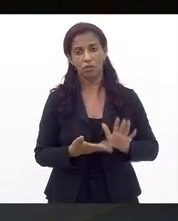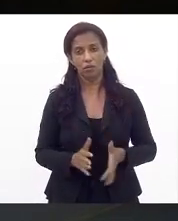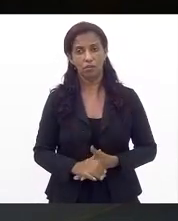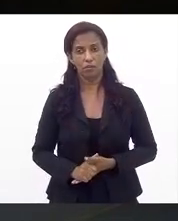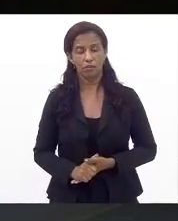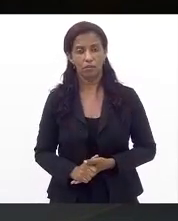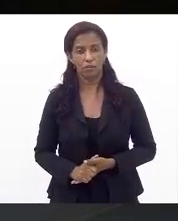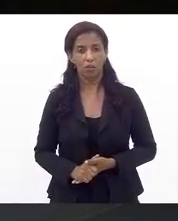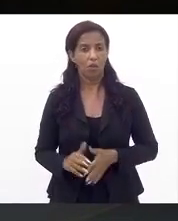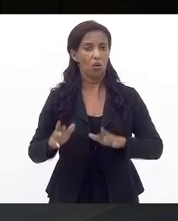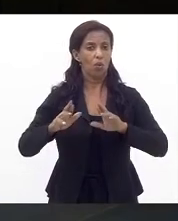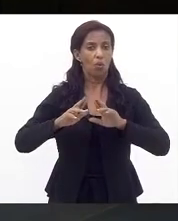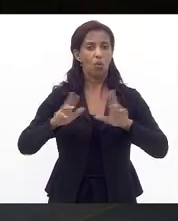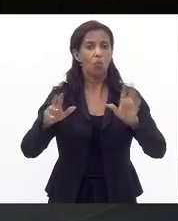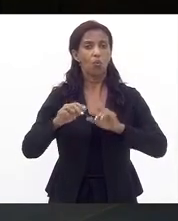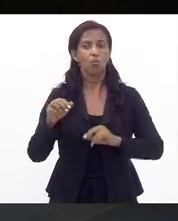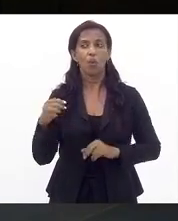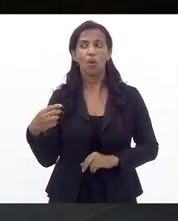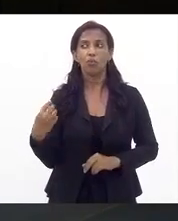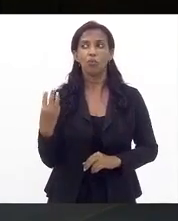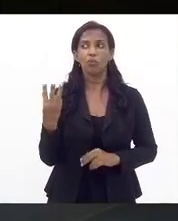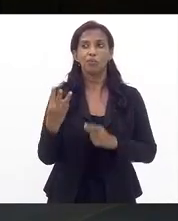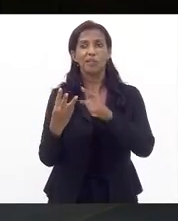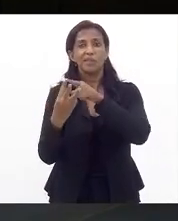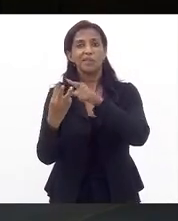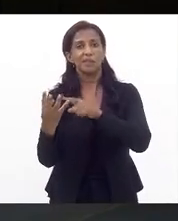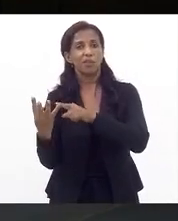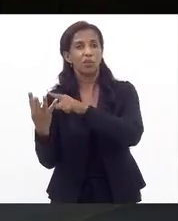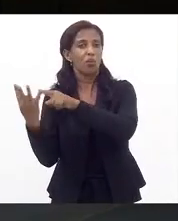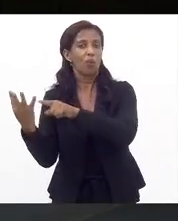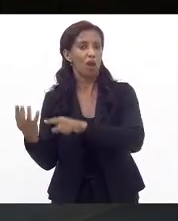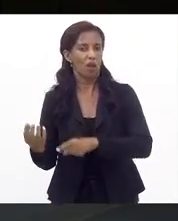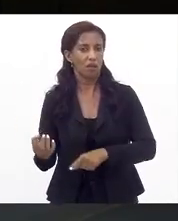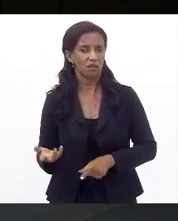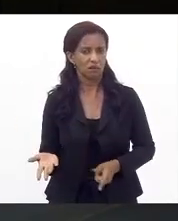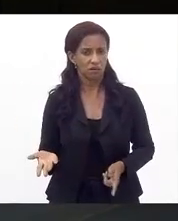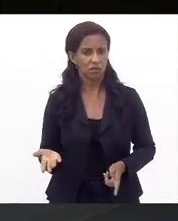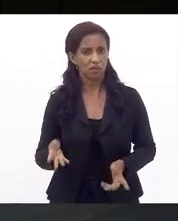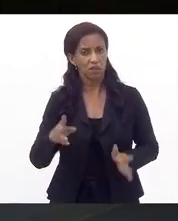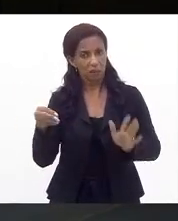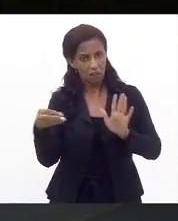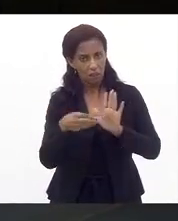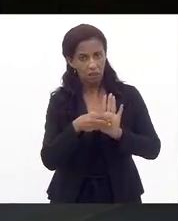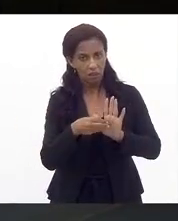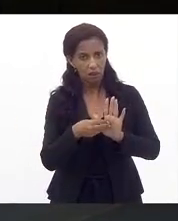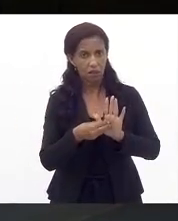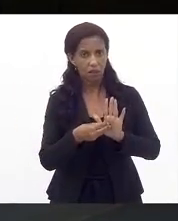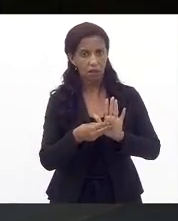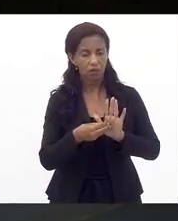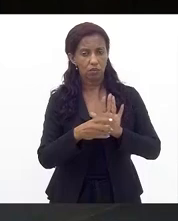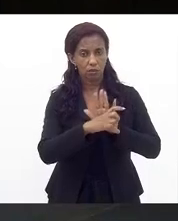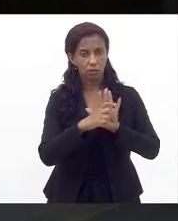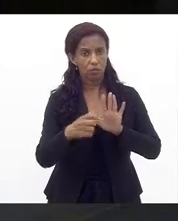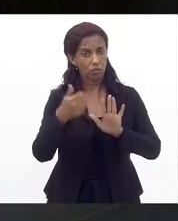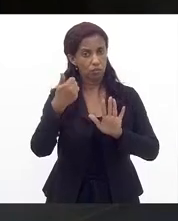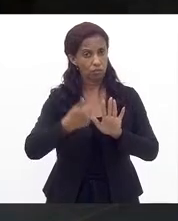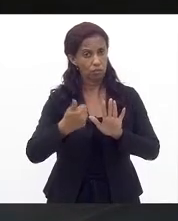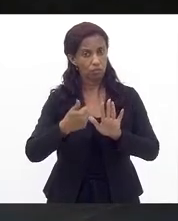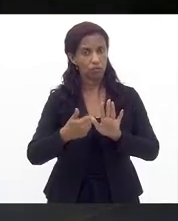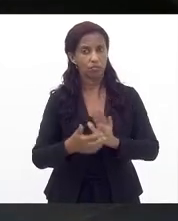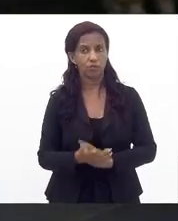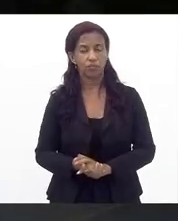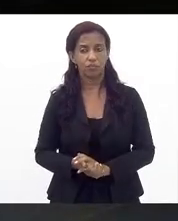ele não é um terceiro o quarto item o quinto Isso faz parte do item um